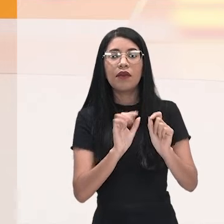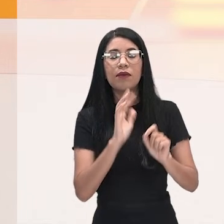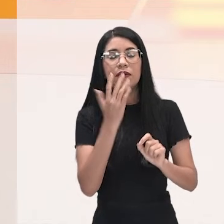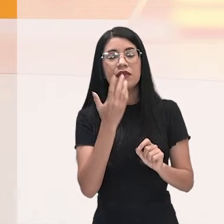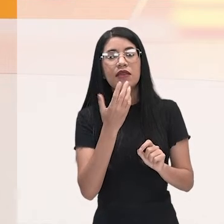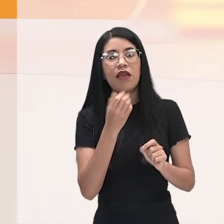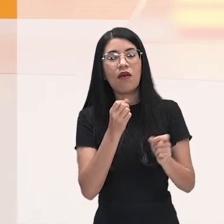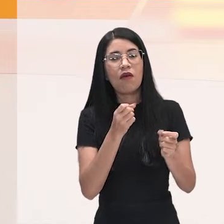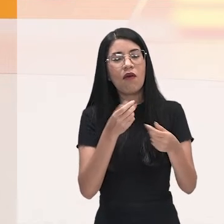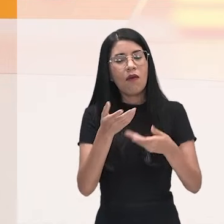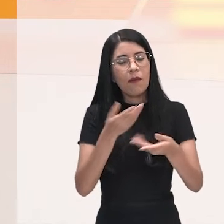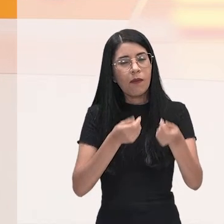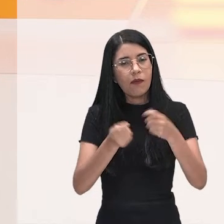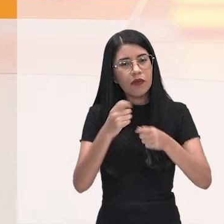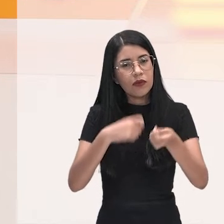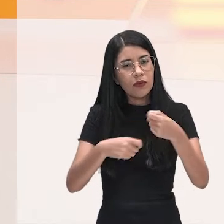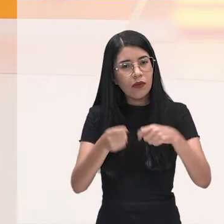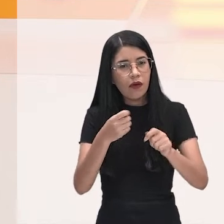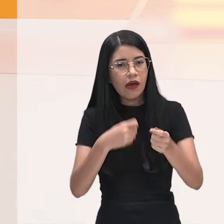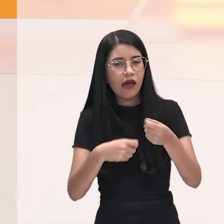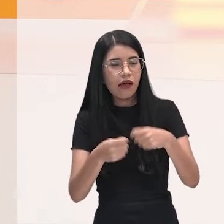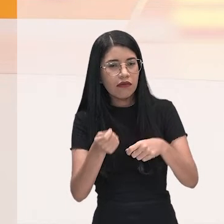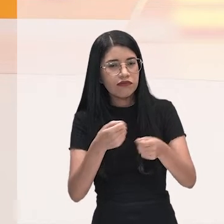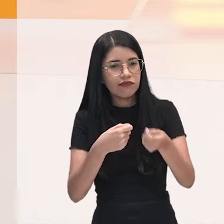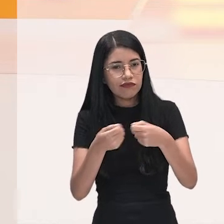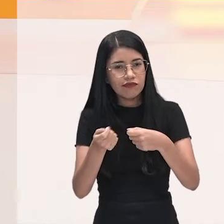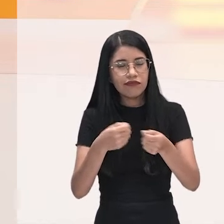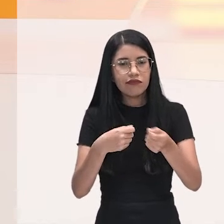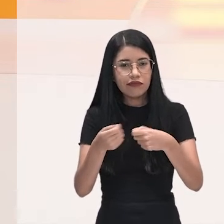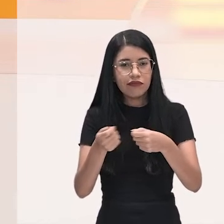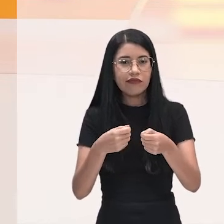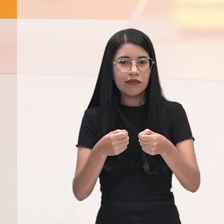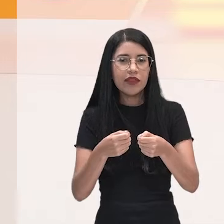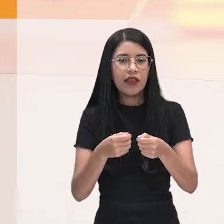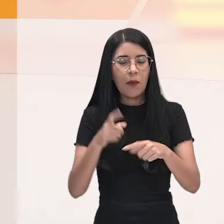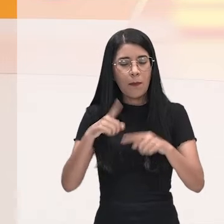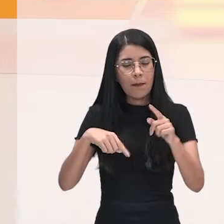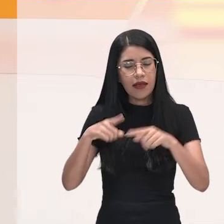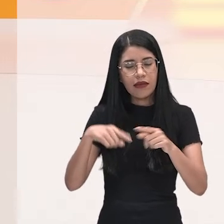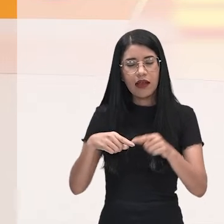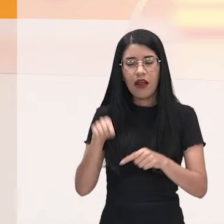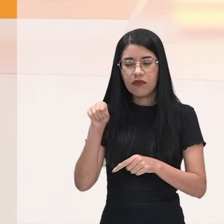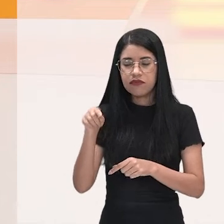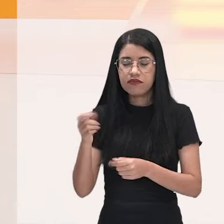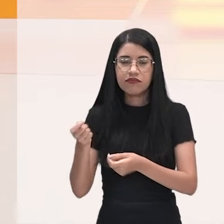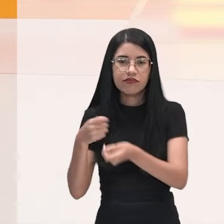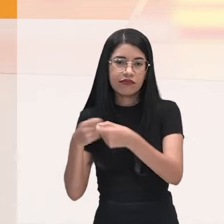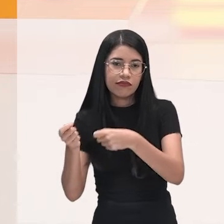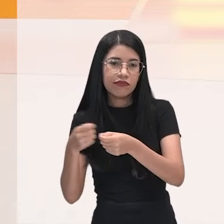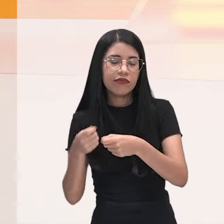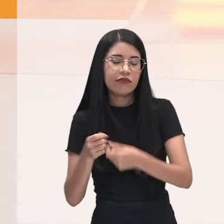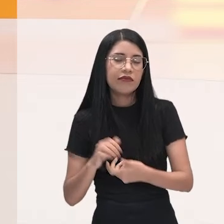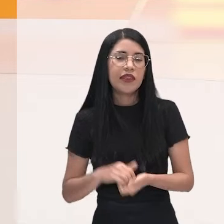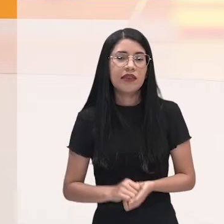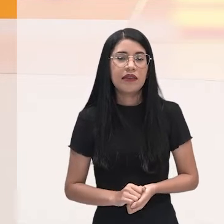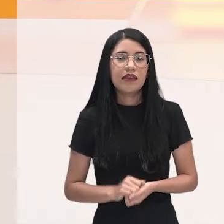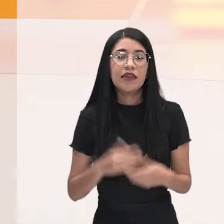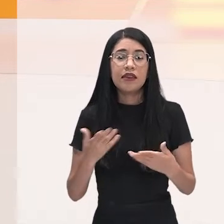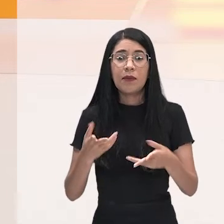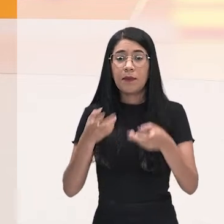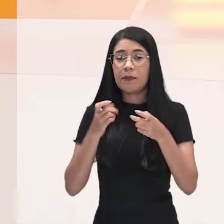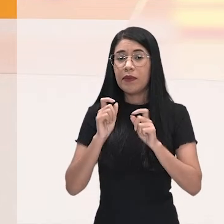primeiras cidades elas irão surgir lá na região onde hoje está o Iraque, tá bom? Na antiga ali Mesopotâmia, tudo